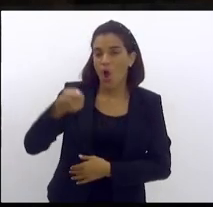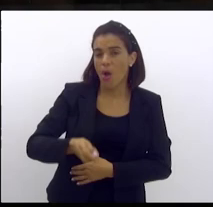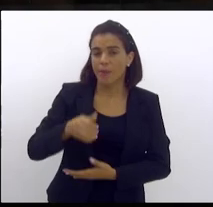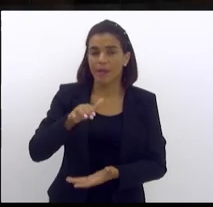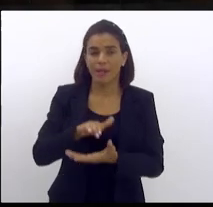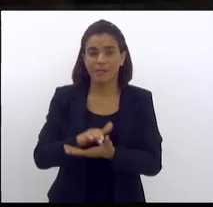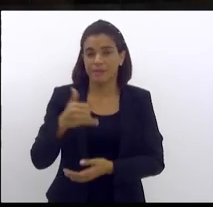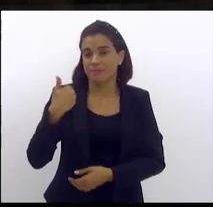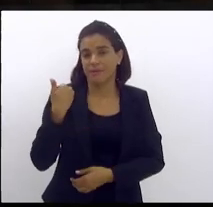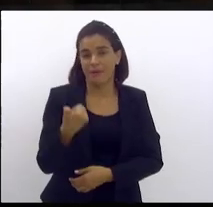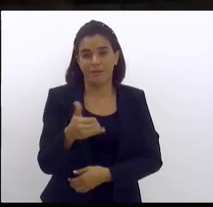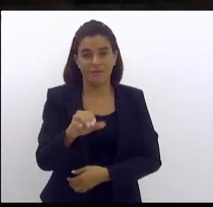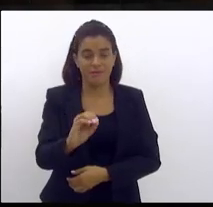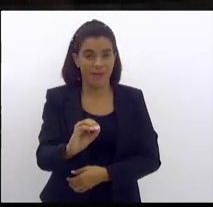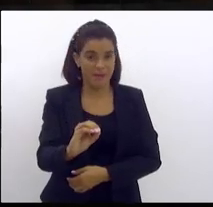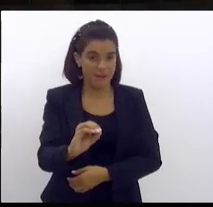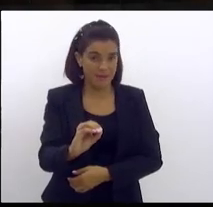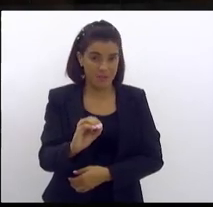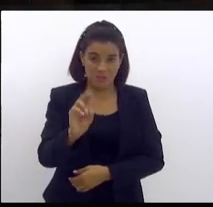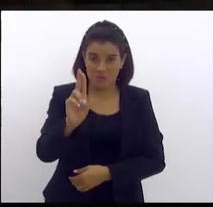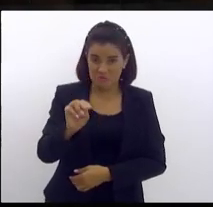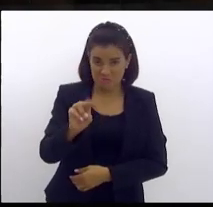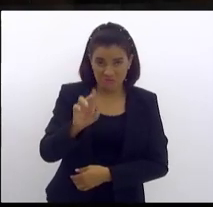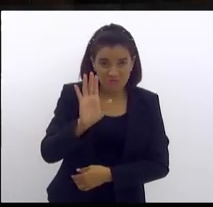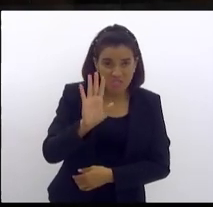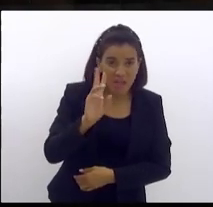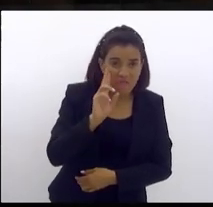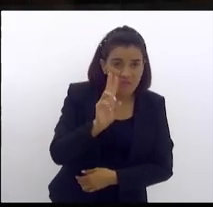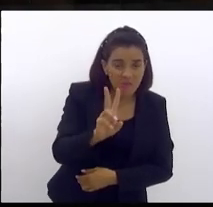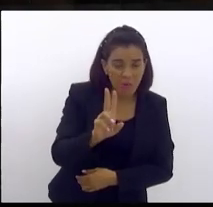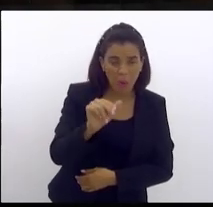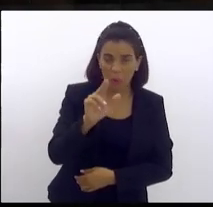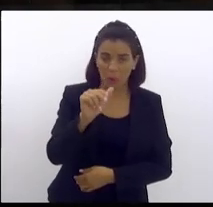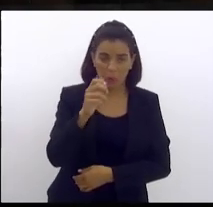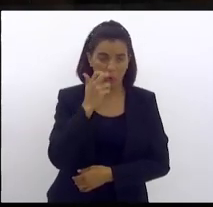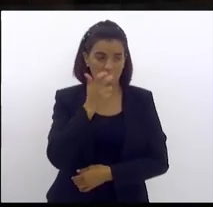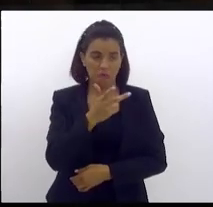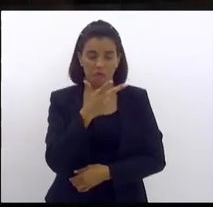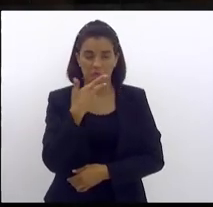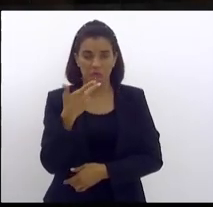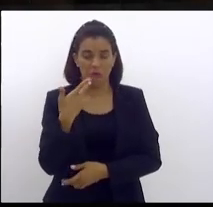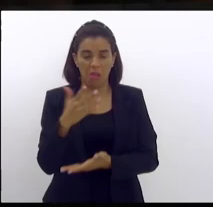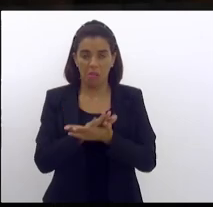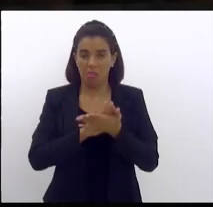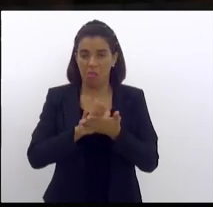de idade nunca vocês já ouviram falar alguma coisa eu nunca ouvi falar